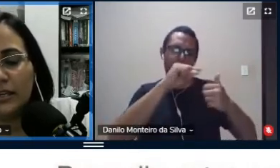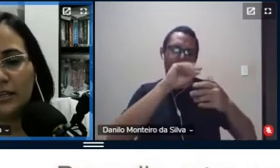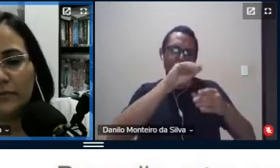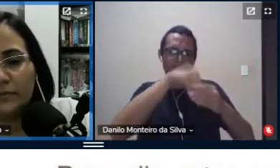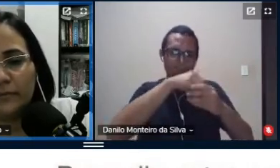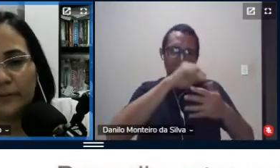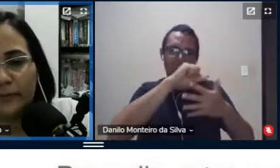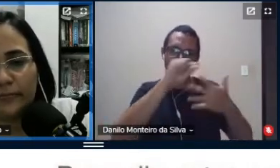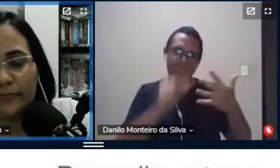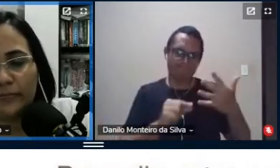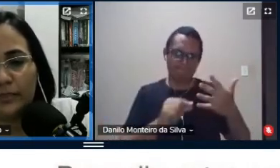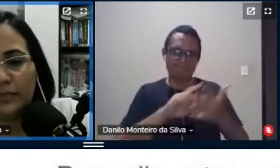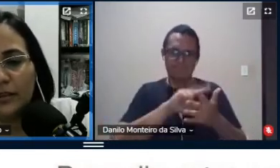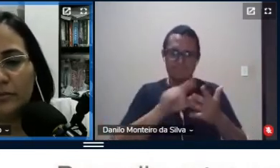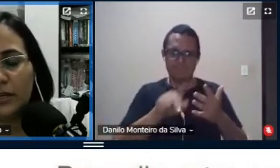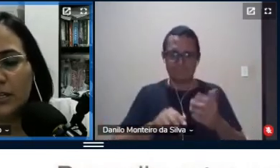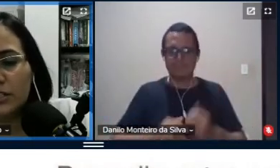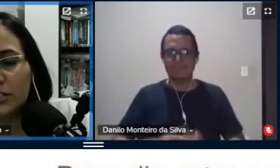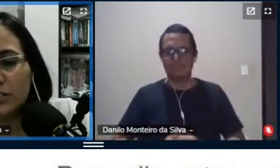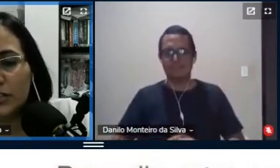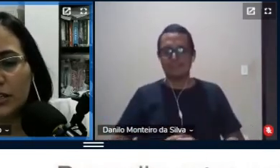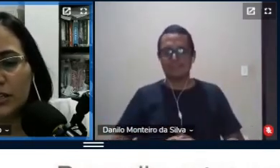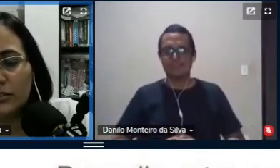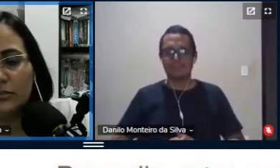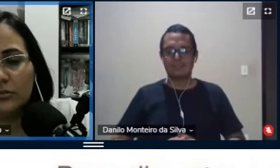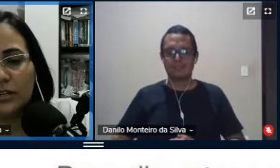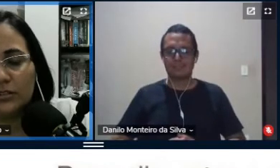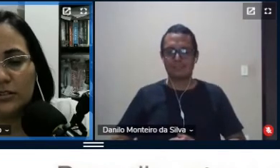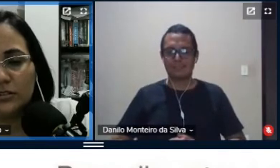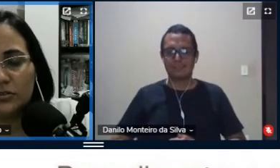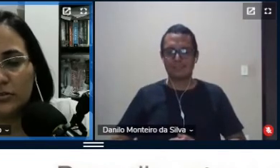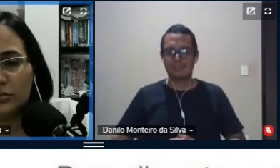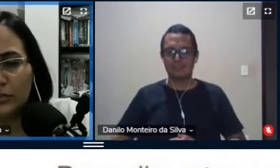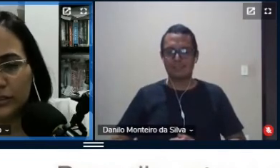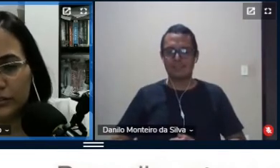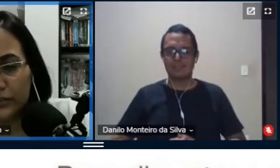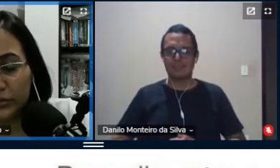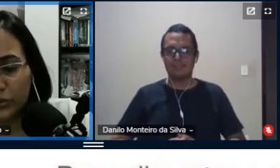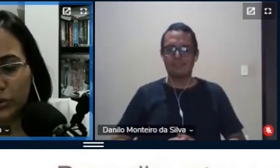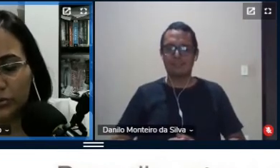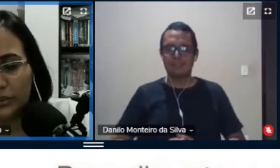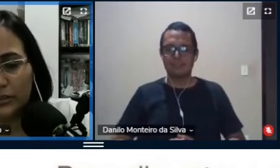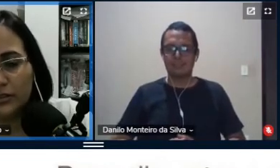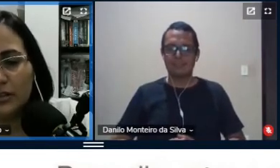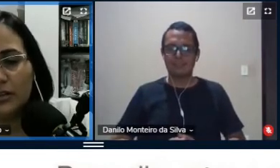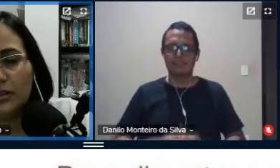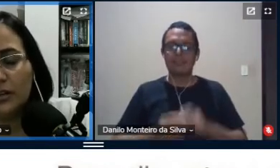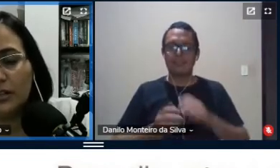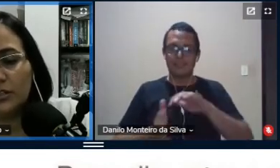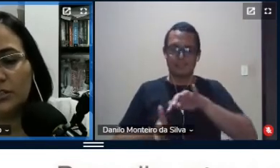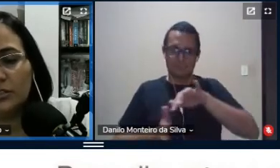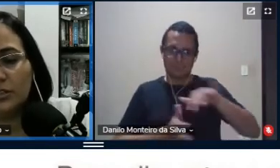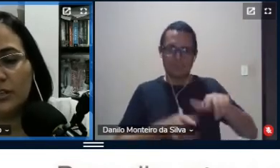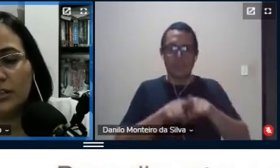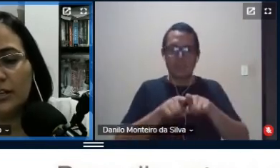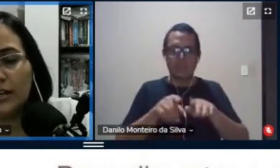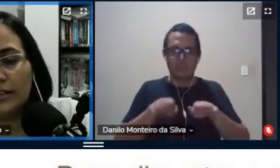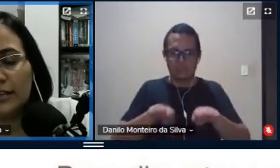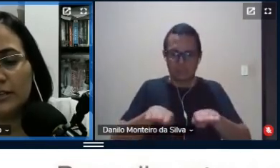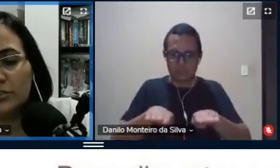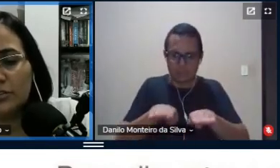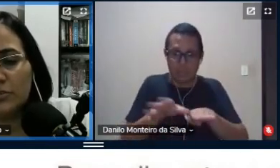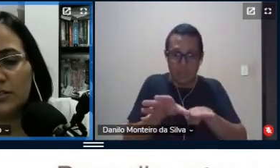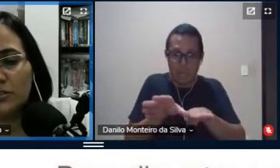E aqui também a gente tem, no caso da solda, né? A gente tem